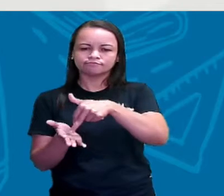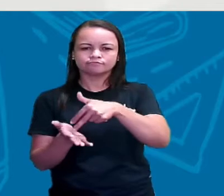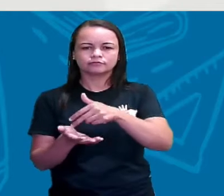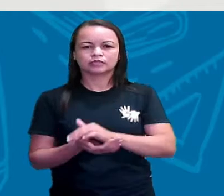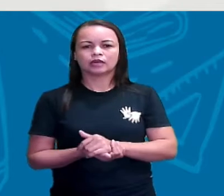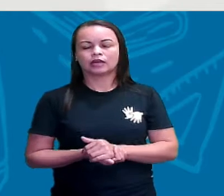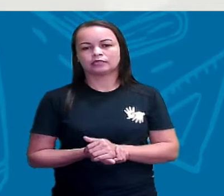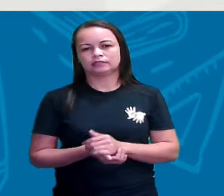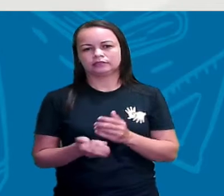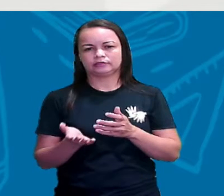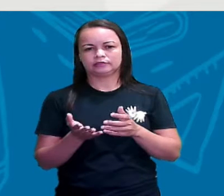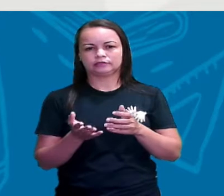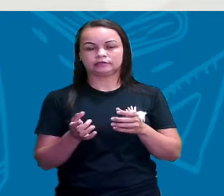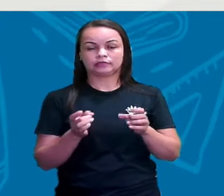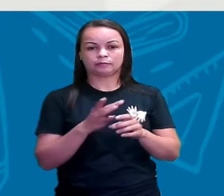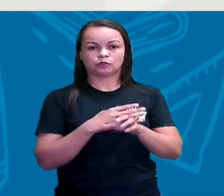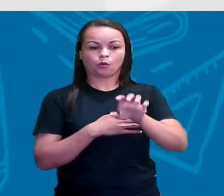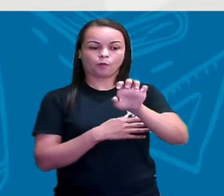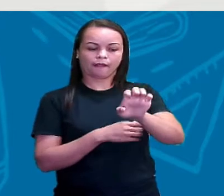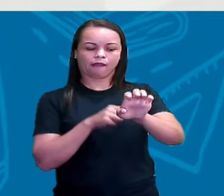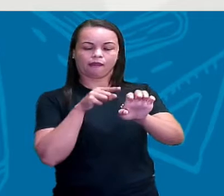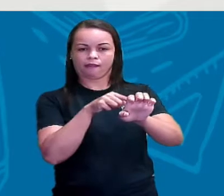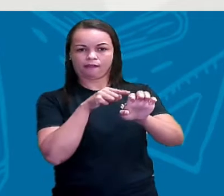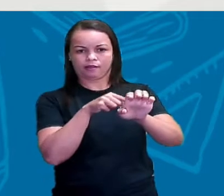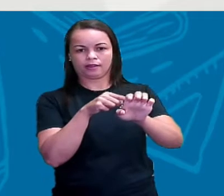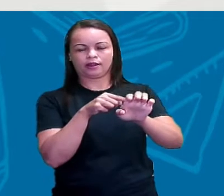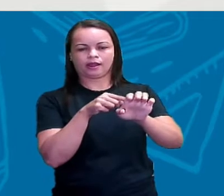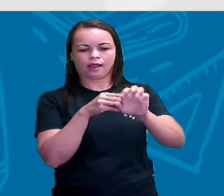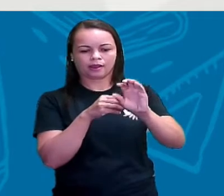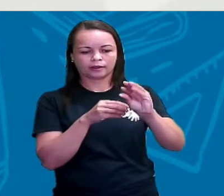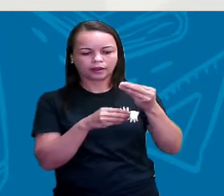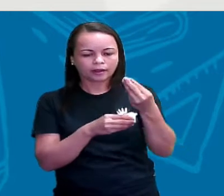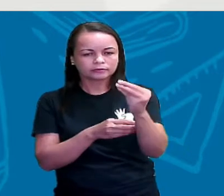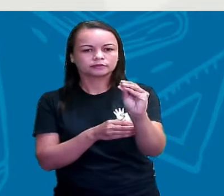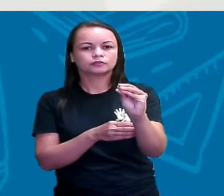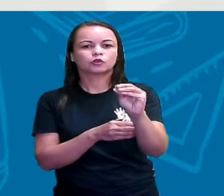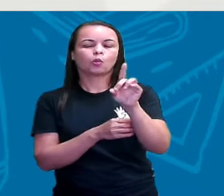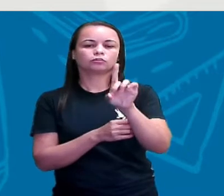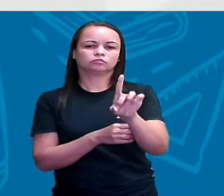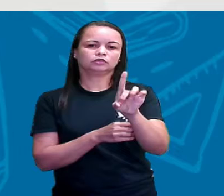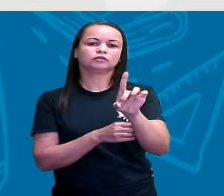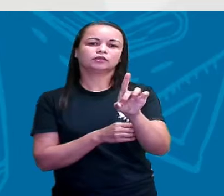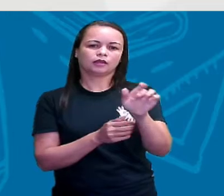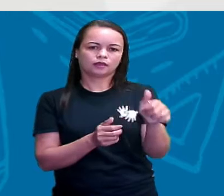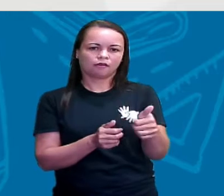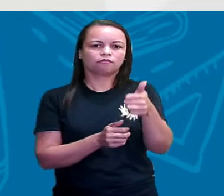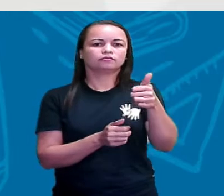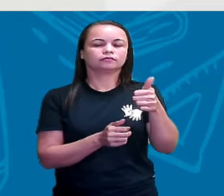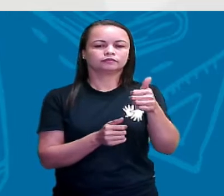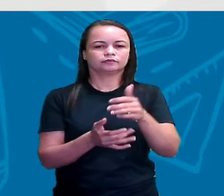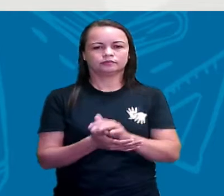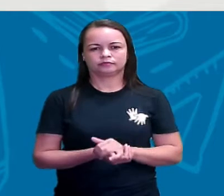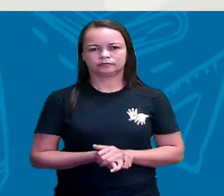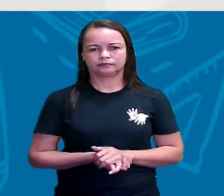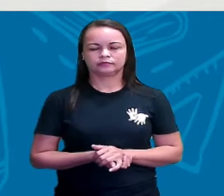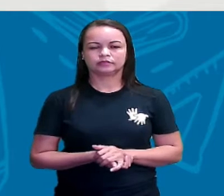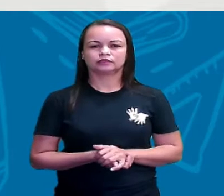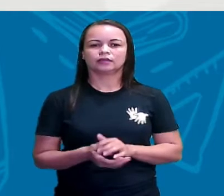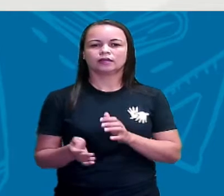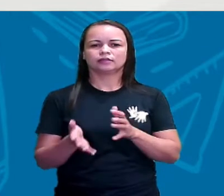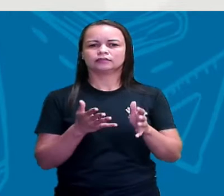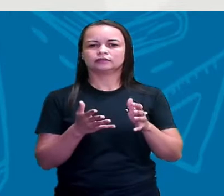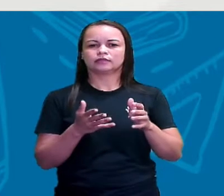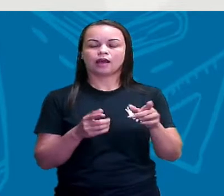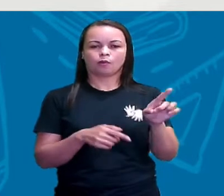que terminou em E, acrescentou apenas a letra D na afirmativa. I danced.